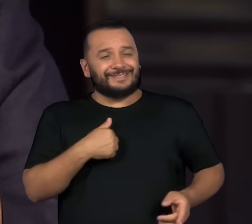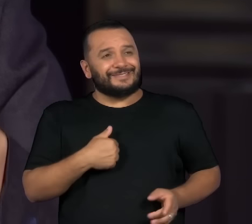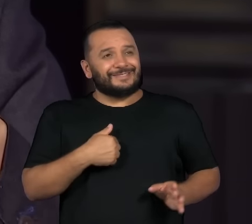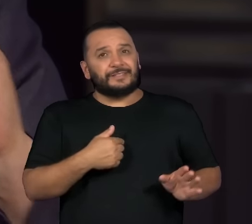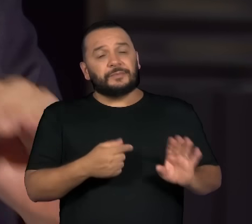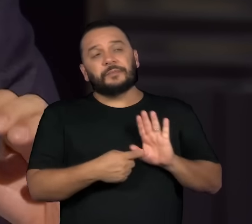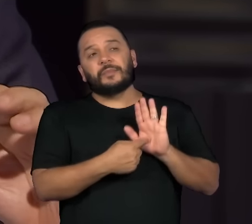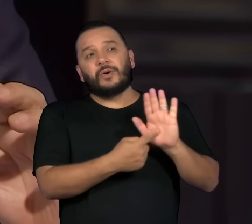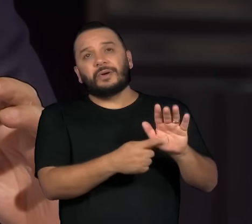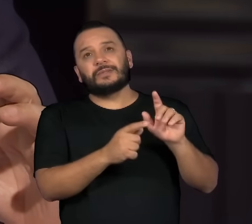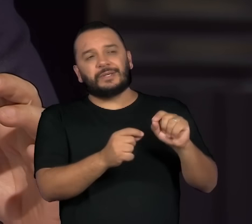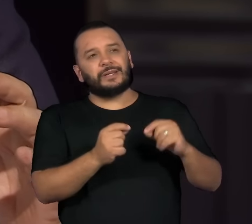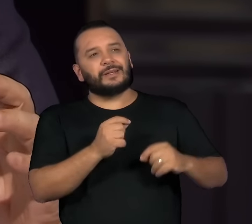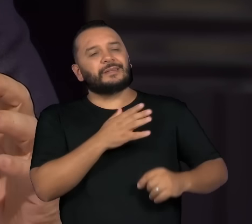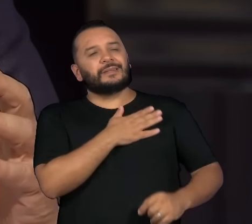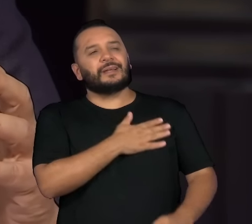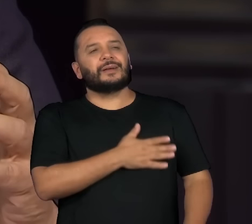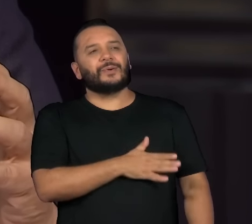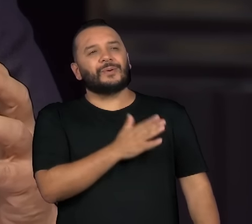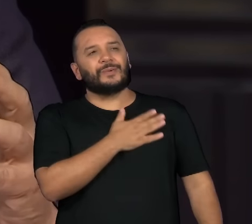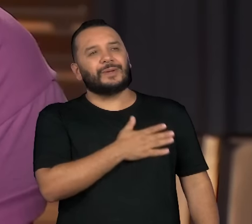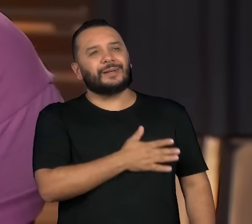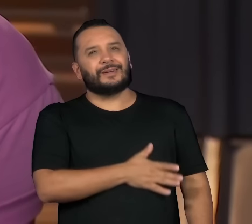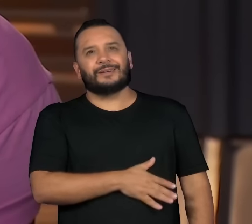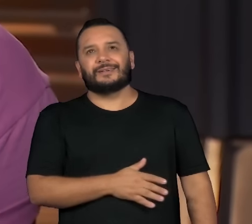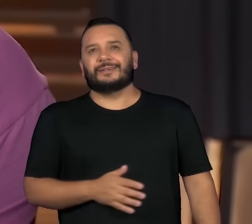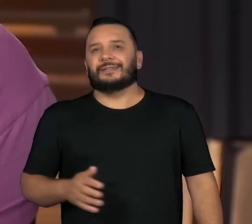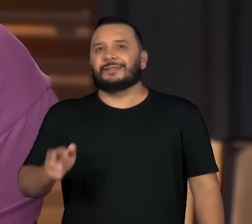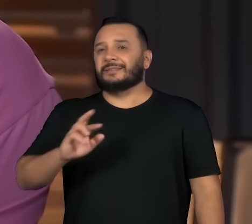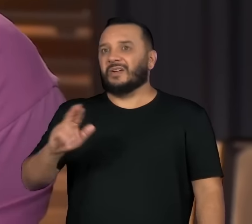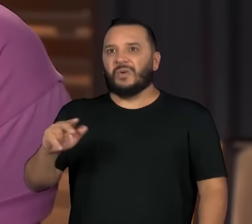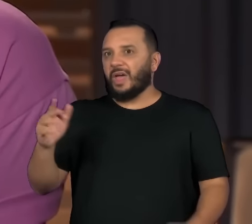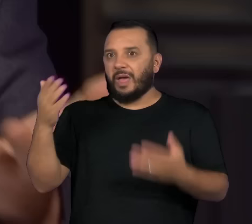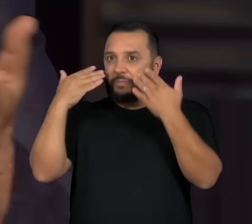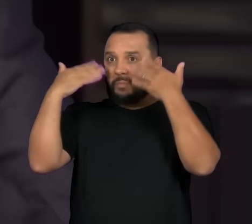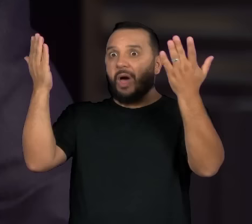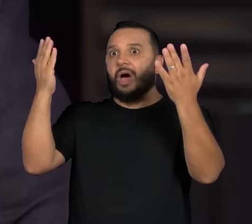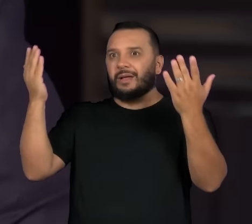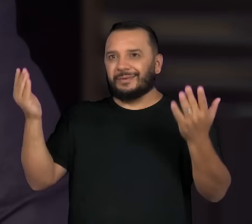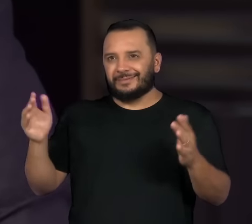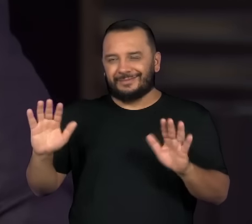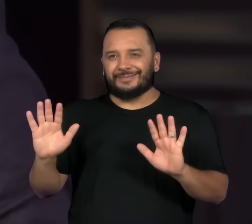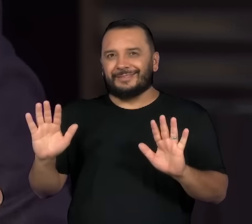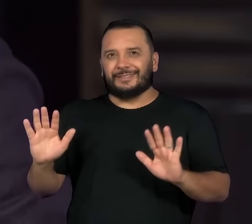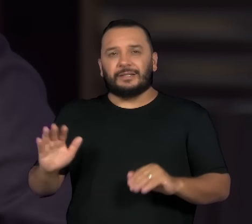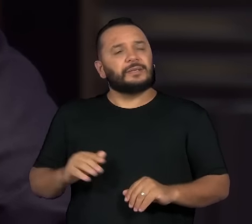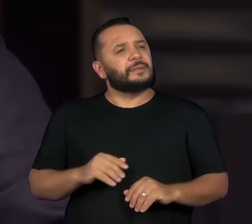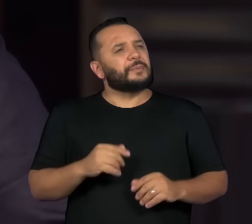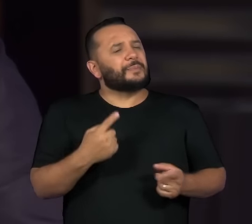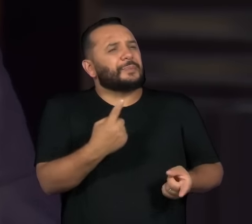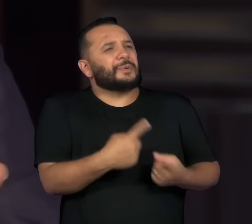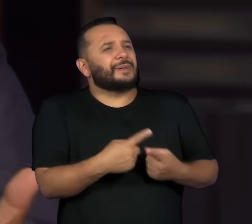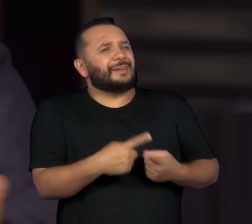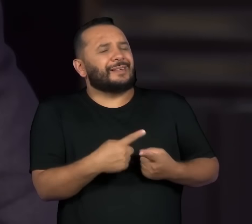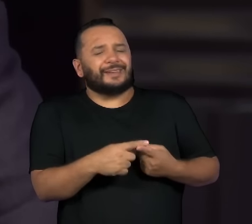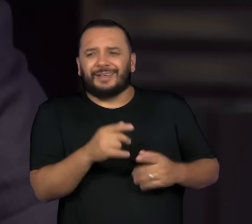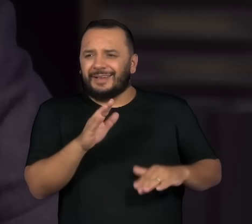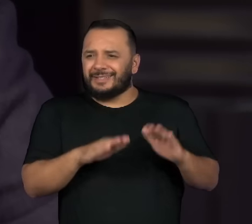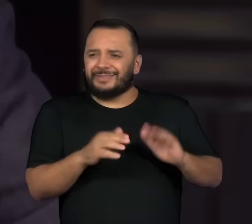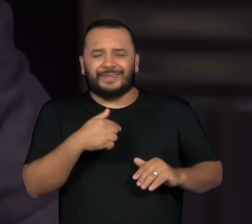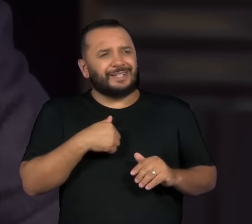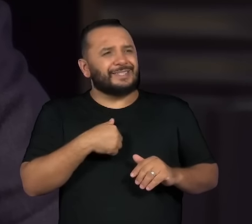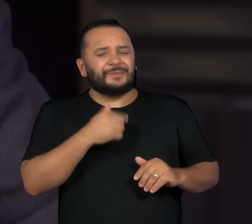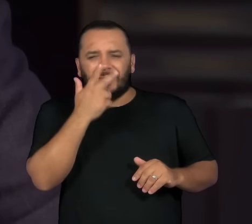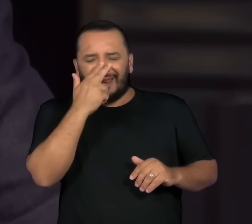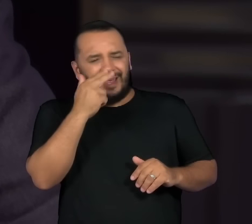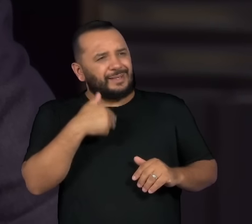diz, tranquilinha. É porque não é um negócio muito... Então, porque o erótico anda ficando também agressivo,